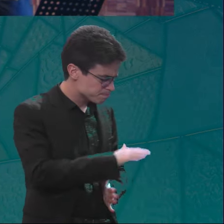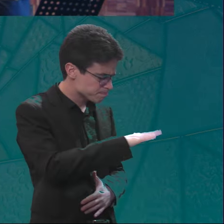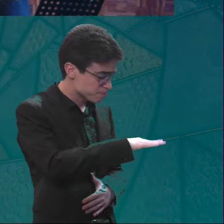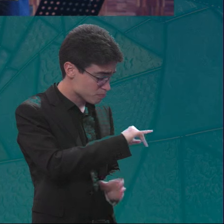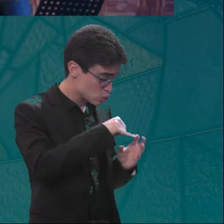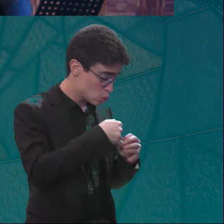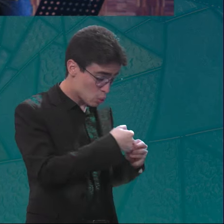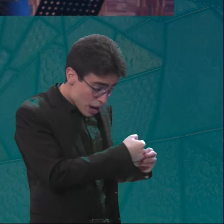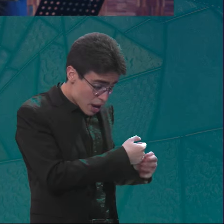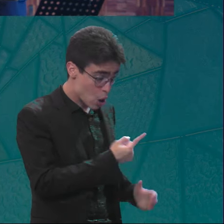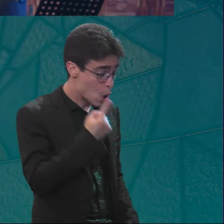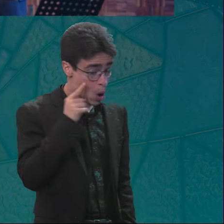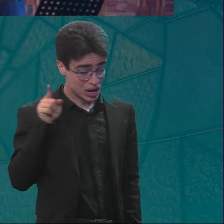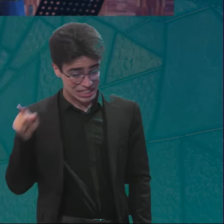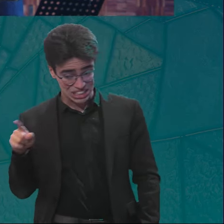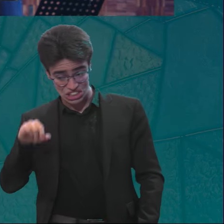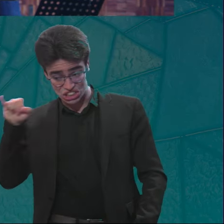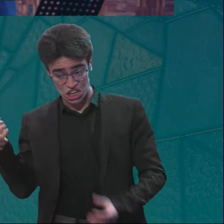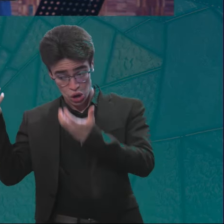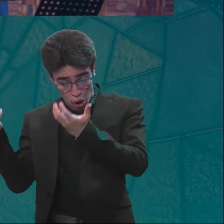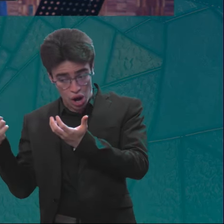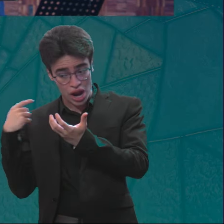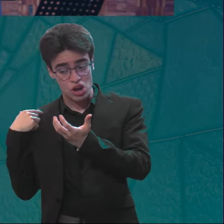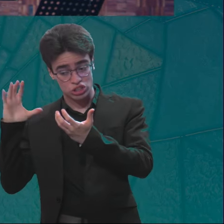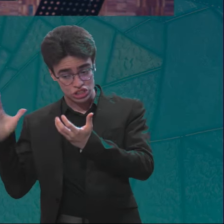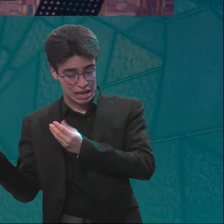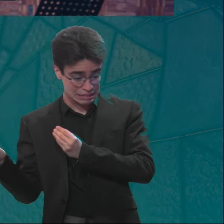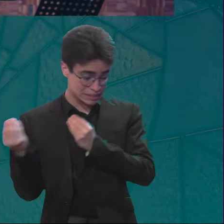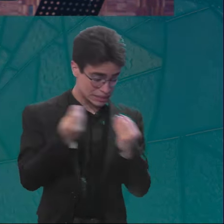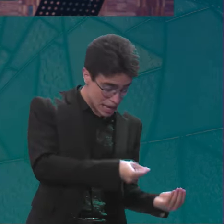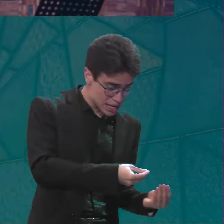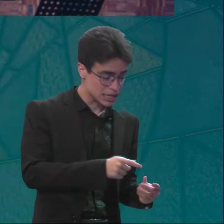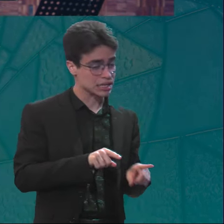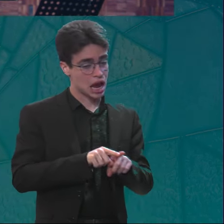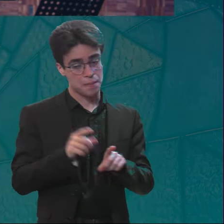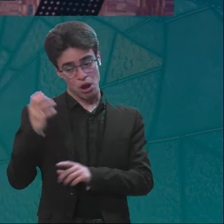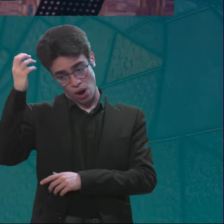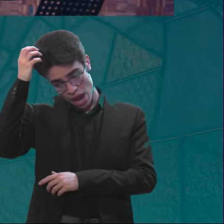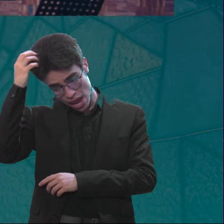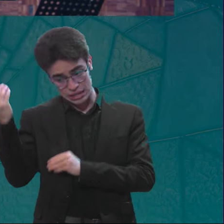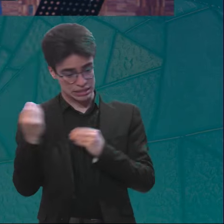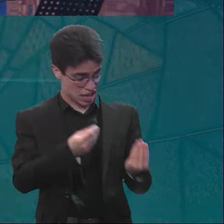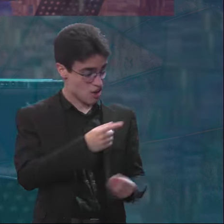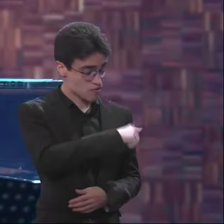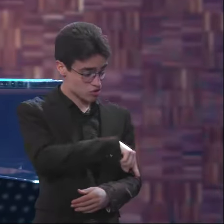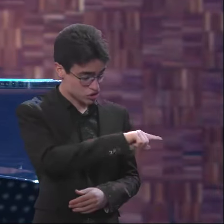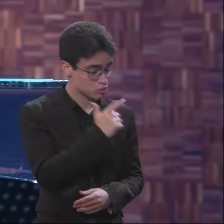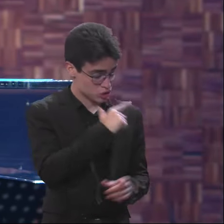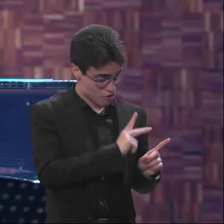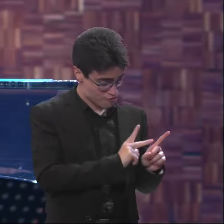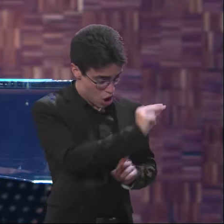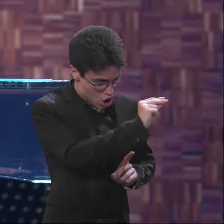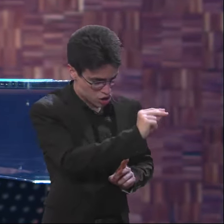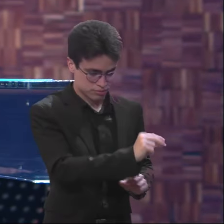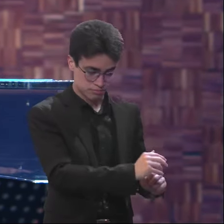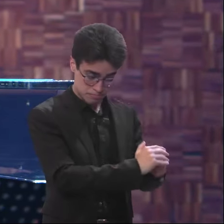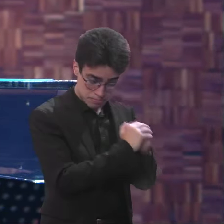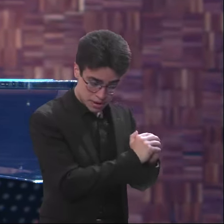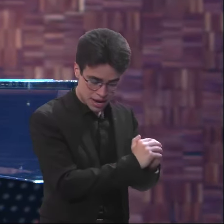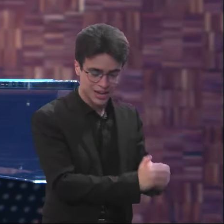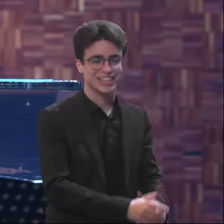tua mão Jericó, o seu rei e os seus valentes. Amém?